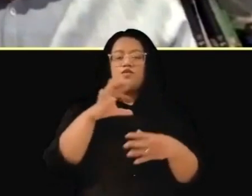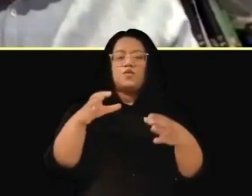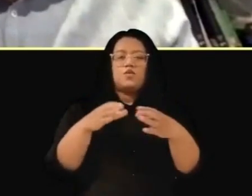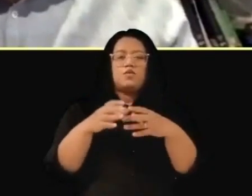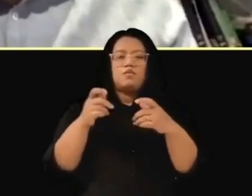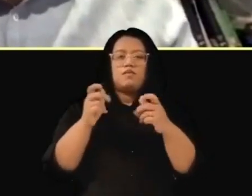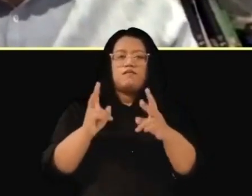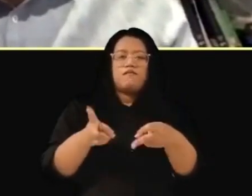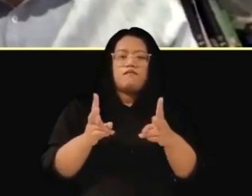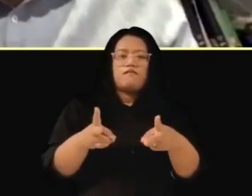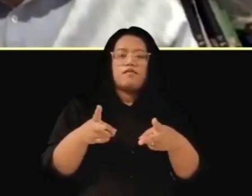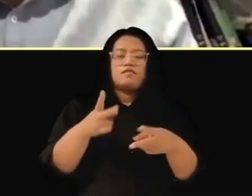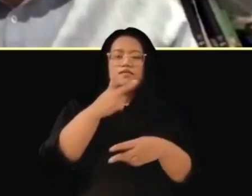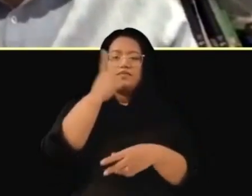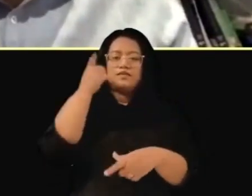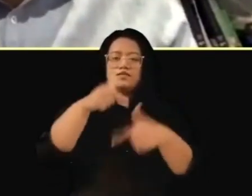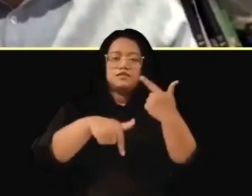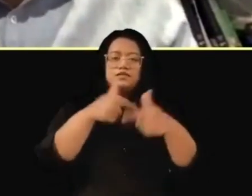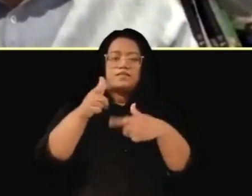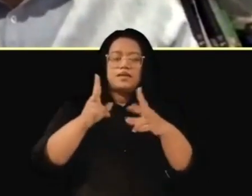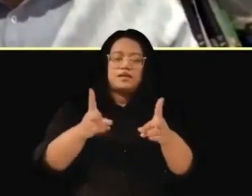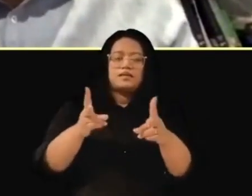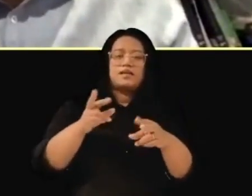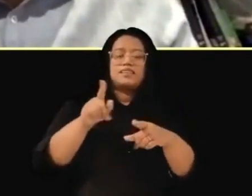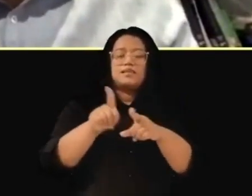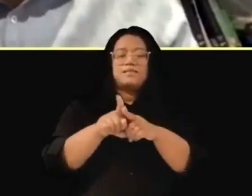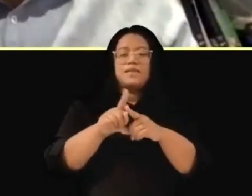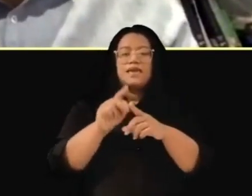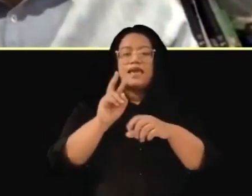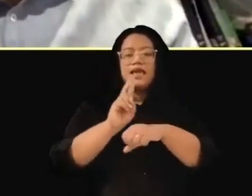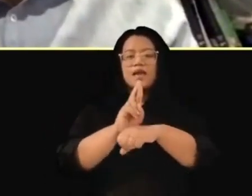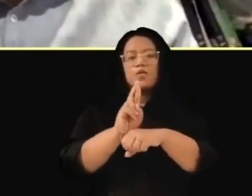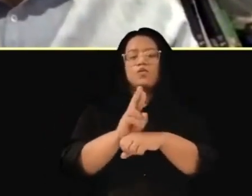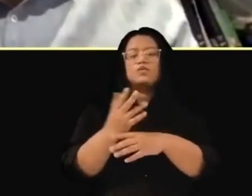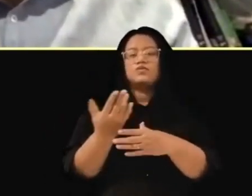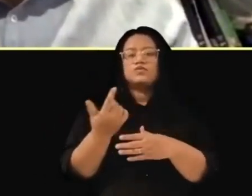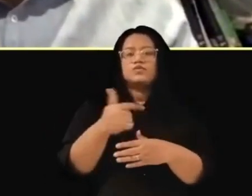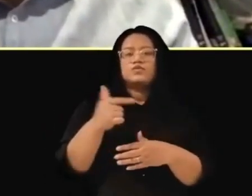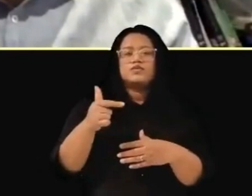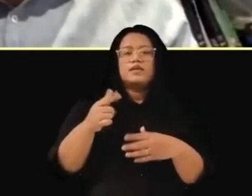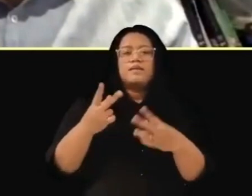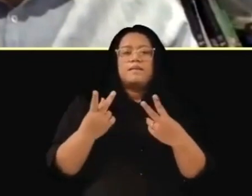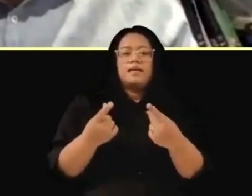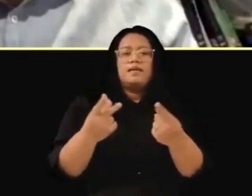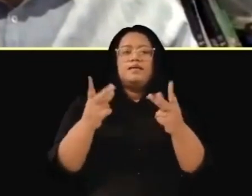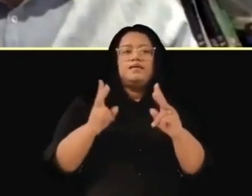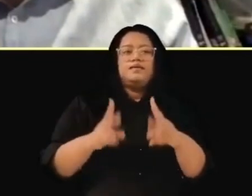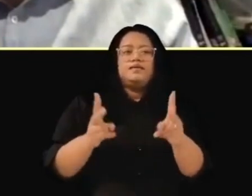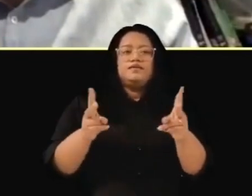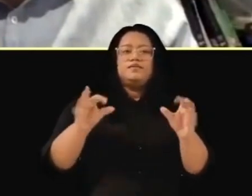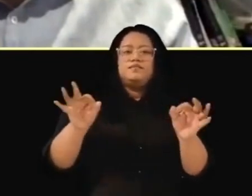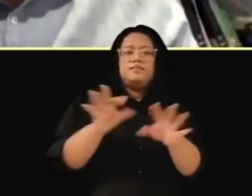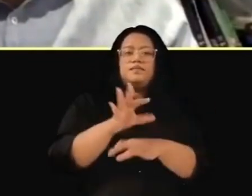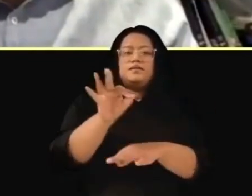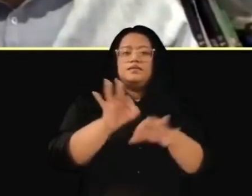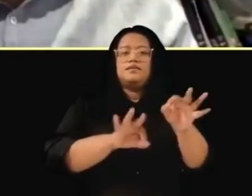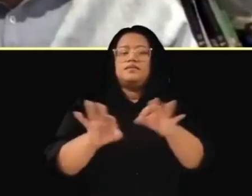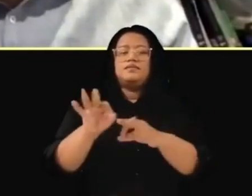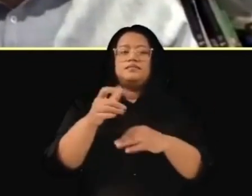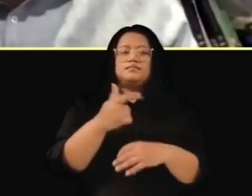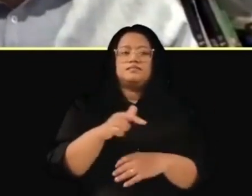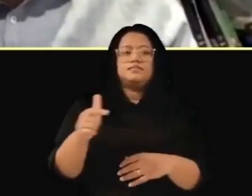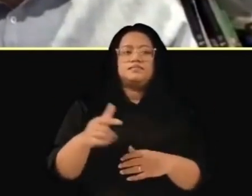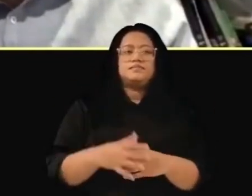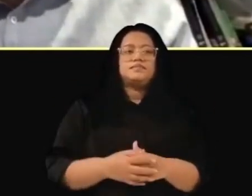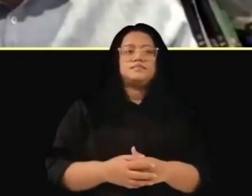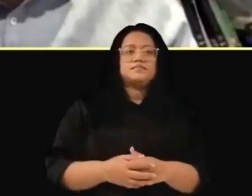fixo, permanente e recursos para poder ter uma vida plena, né? E desse modo organizar a cooperação. Porque me